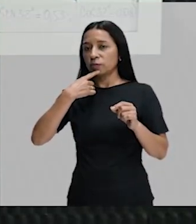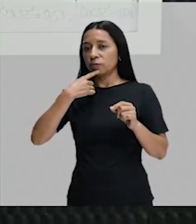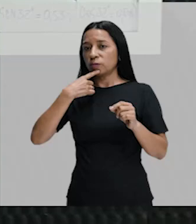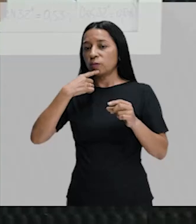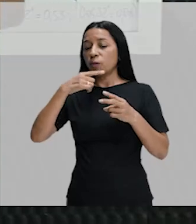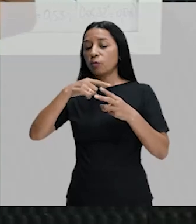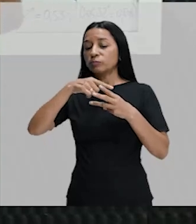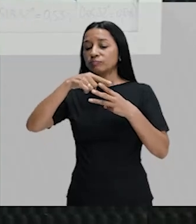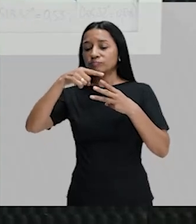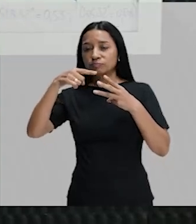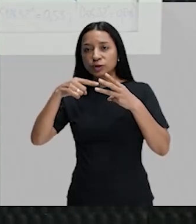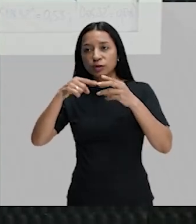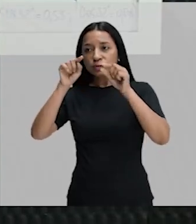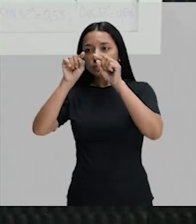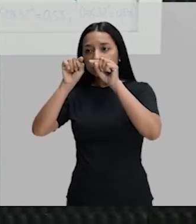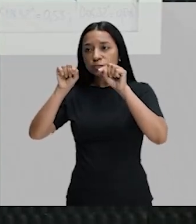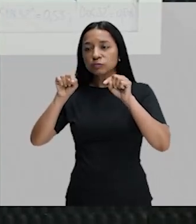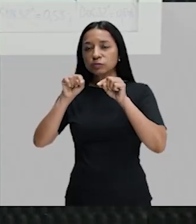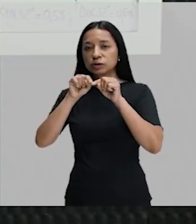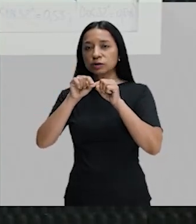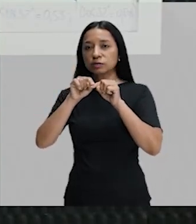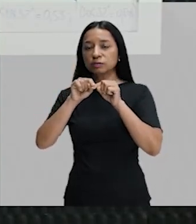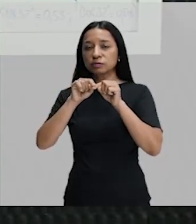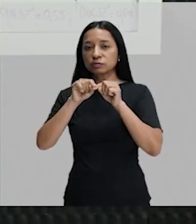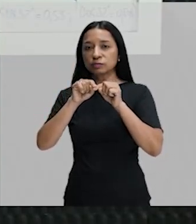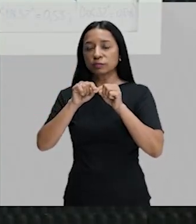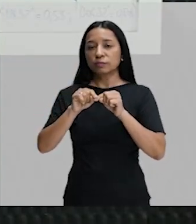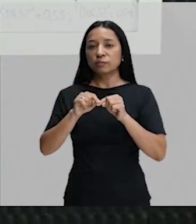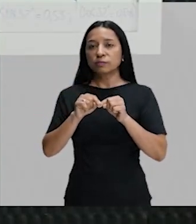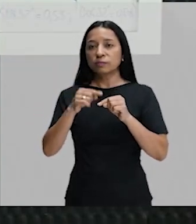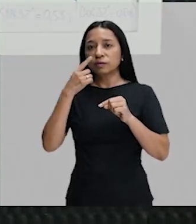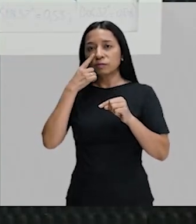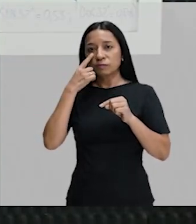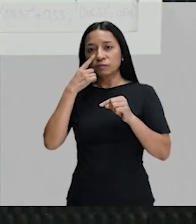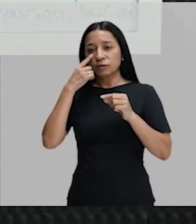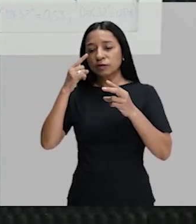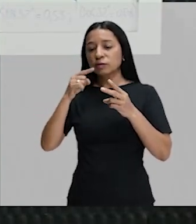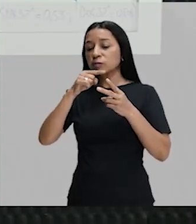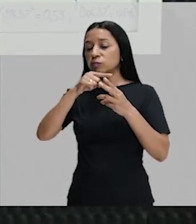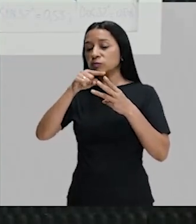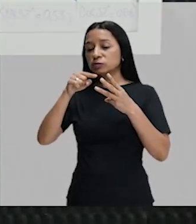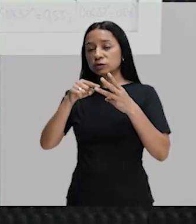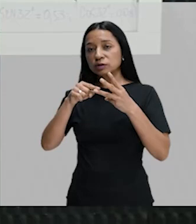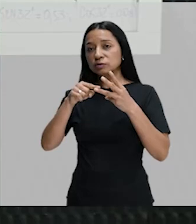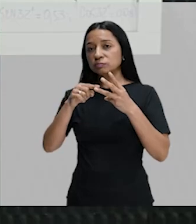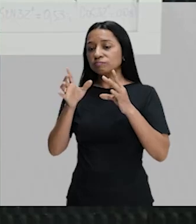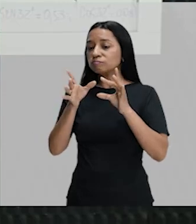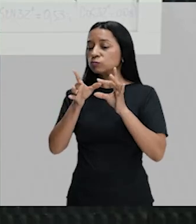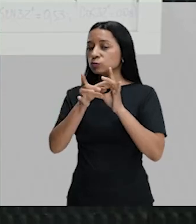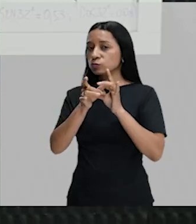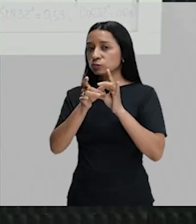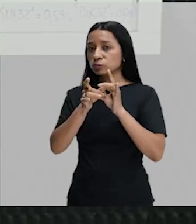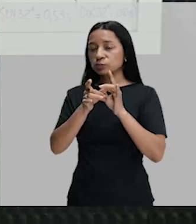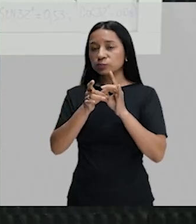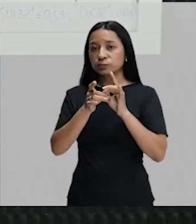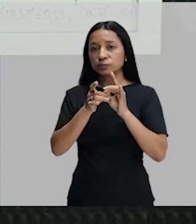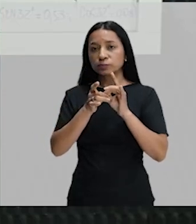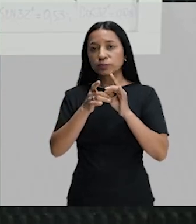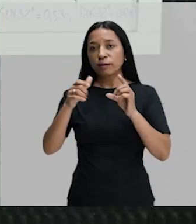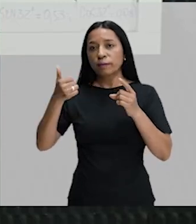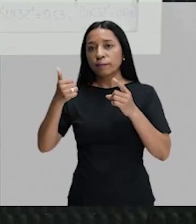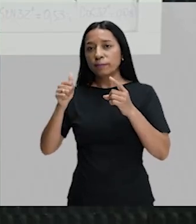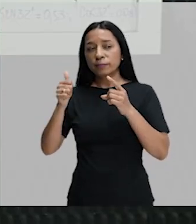três triângulos, tá? Então, veja o que esses três triângulos têm em comum. Primeiro,